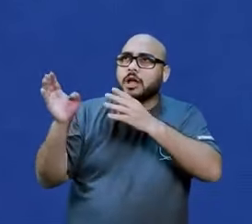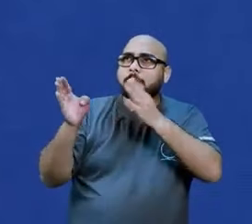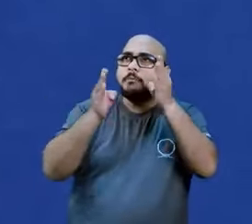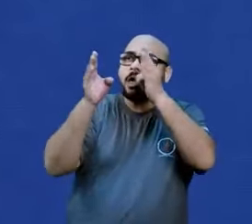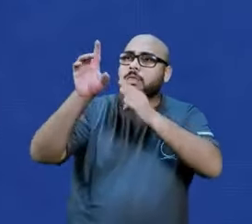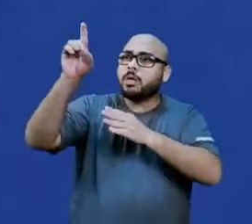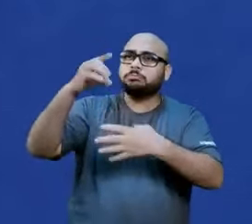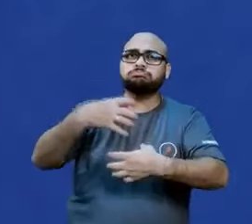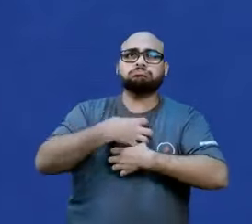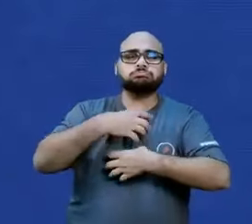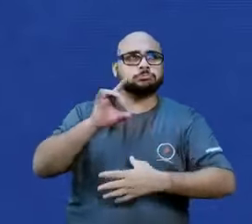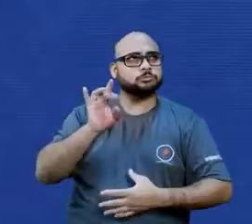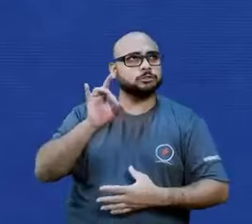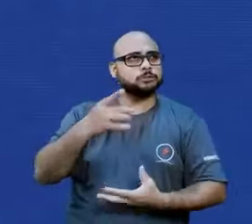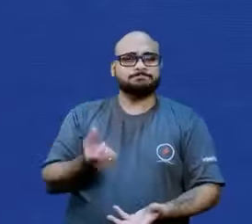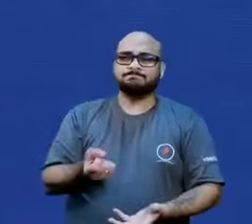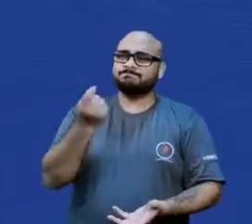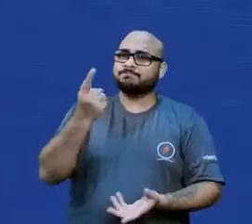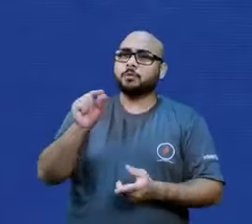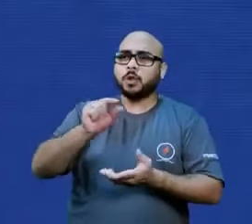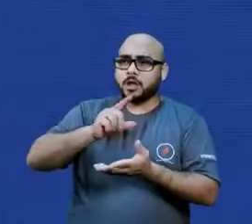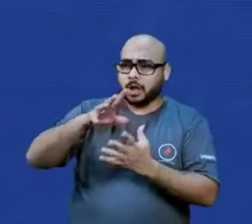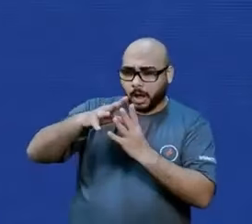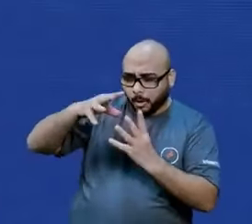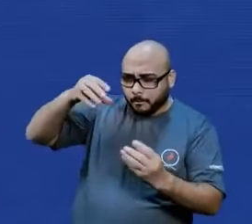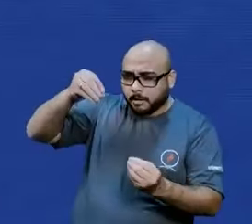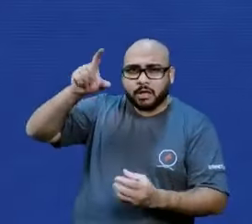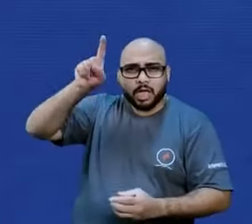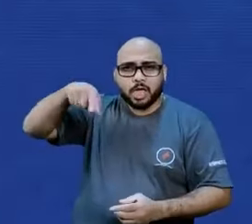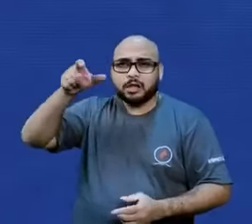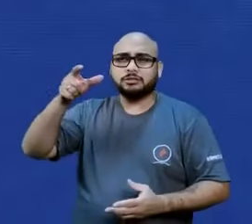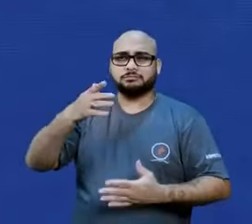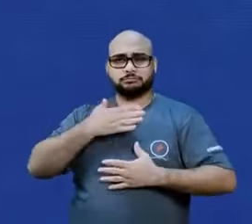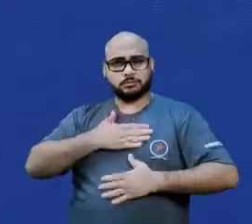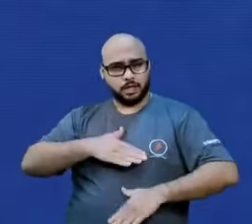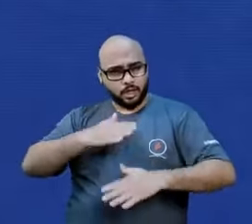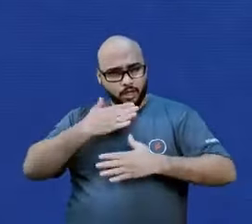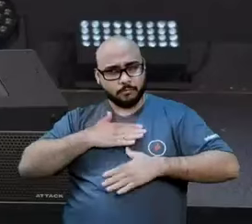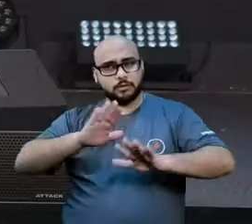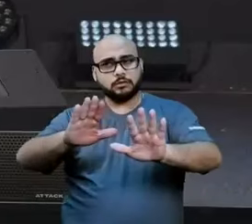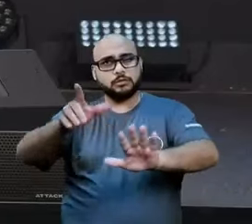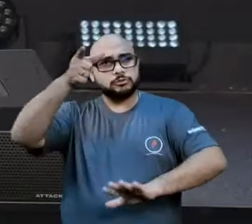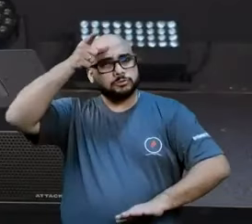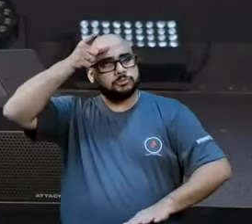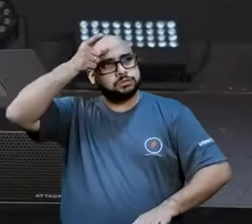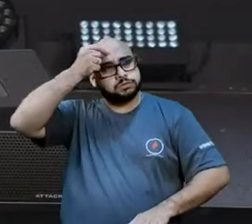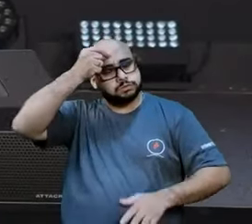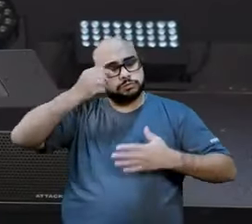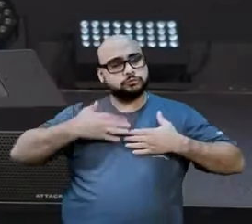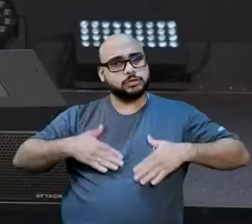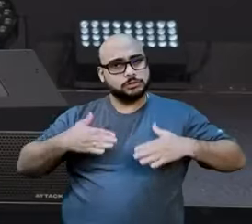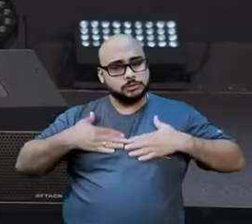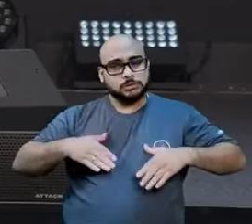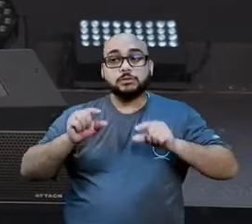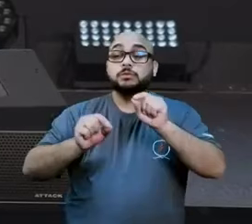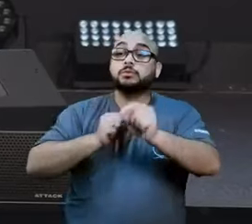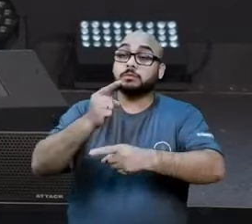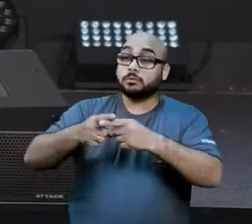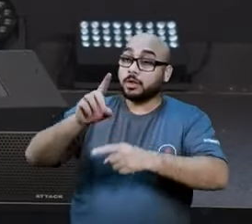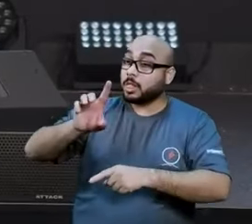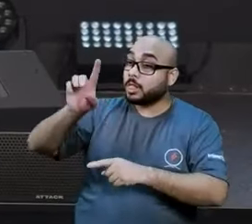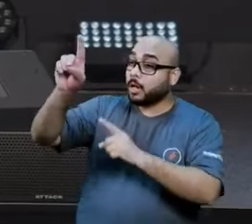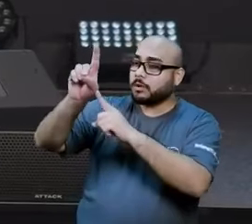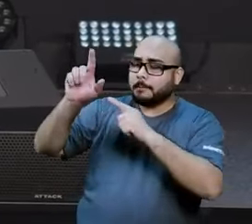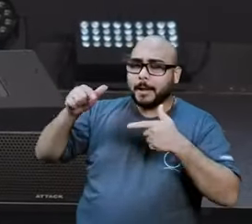tua alma Sossega a tua alma porque Deus age numa esfera superior a